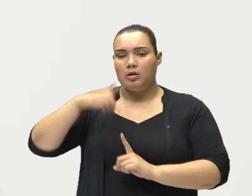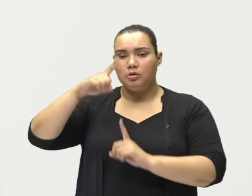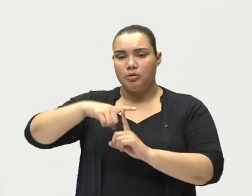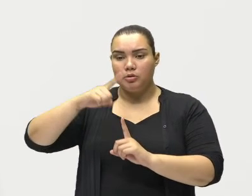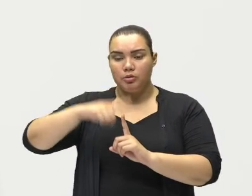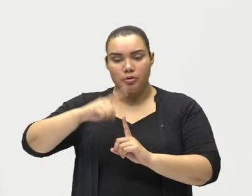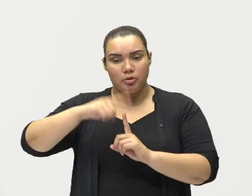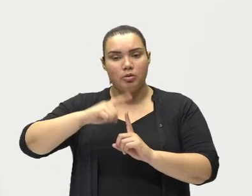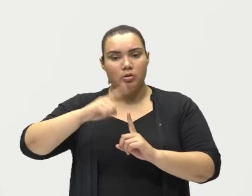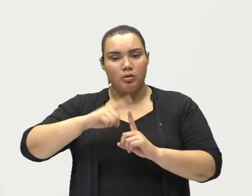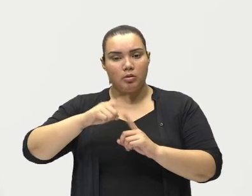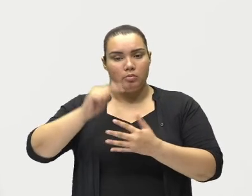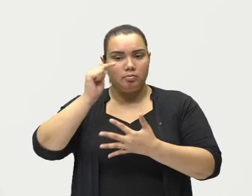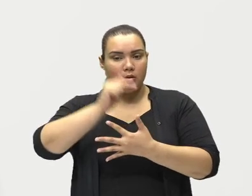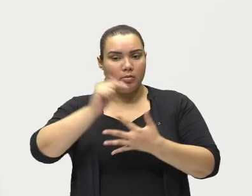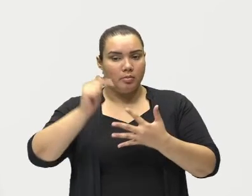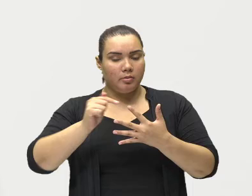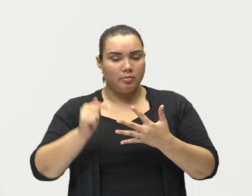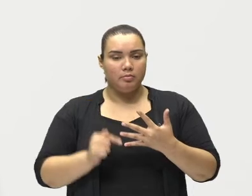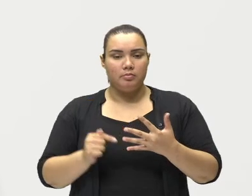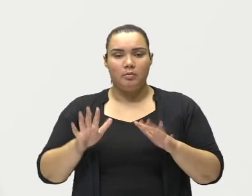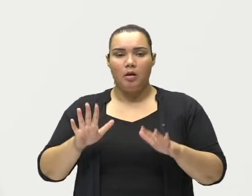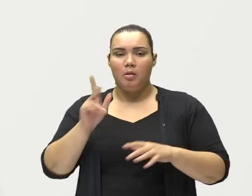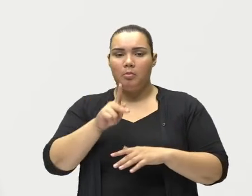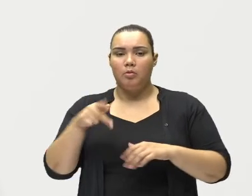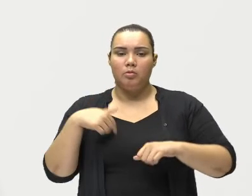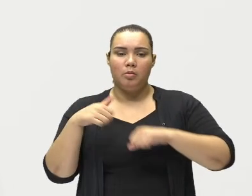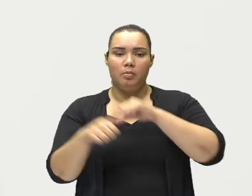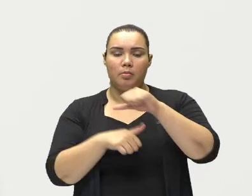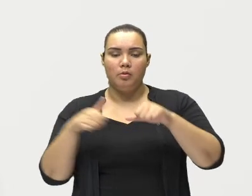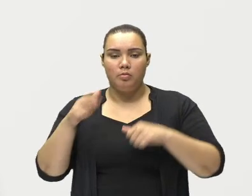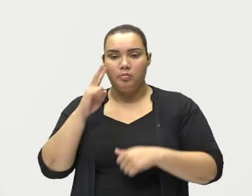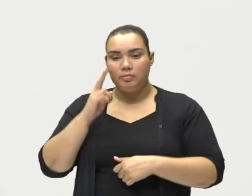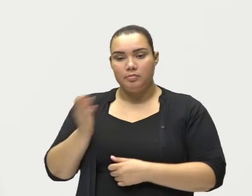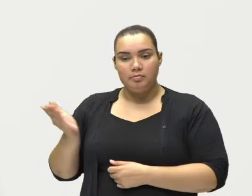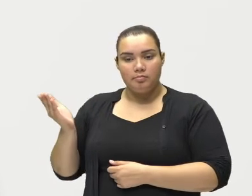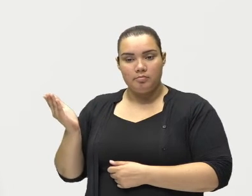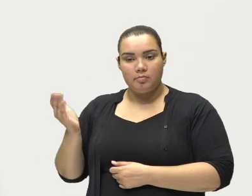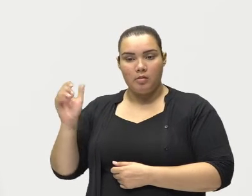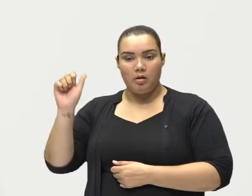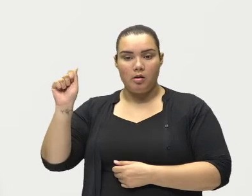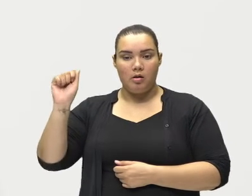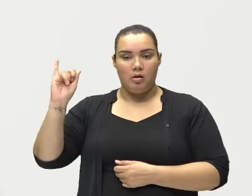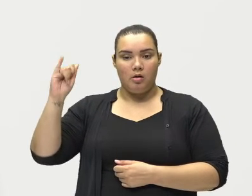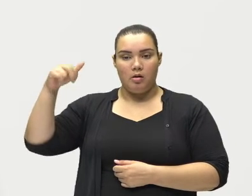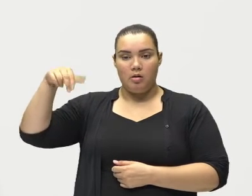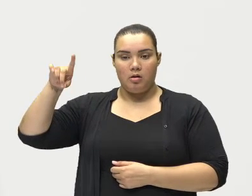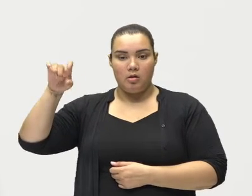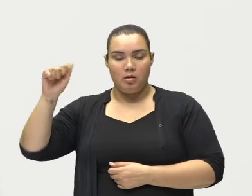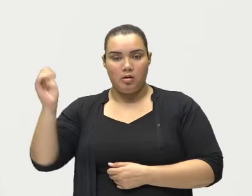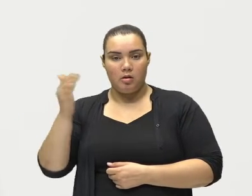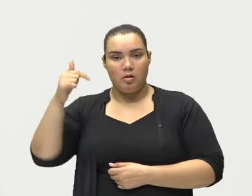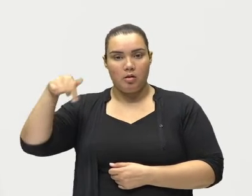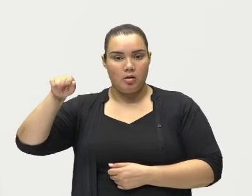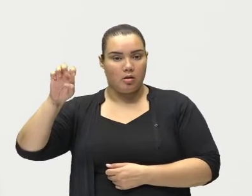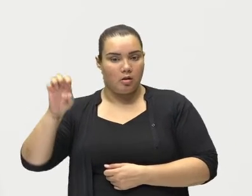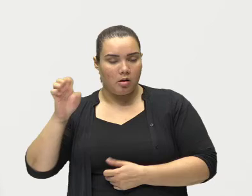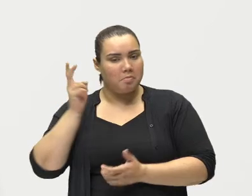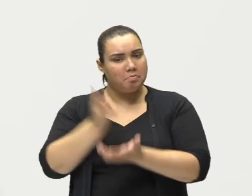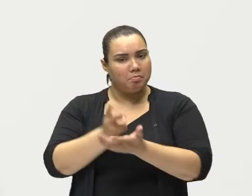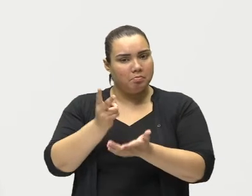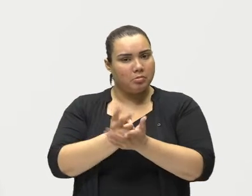olha só, ainda que, professor, e se eu mudasse para ainda que? Mantém? Mantém, olha aí, mantém o